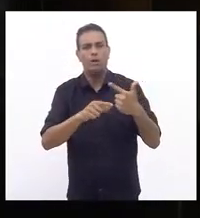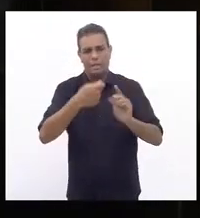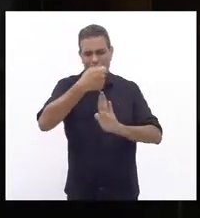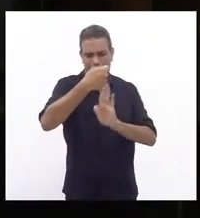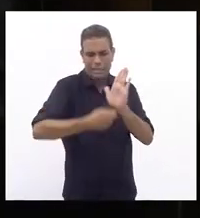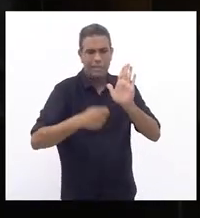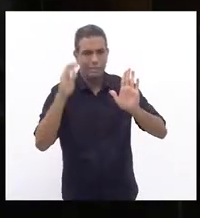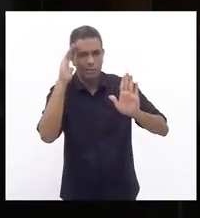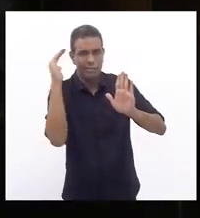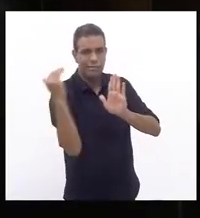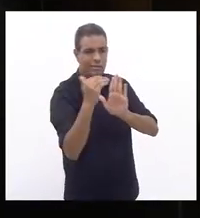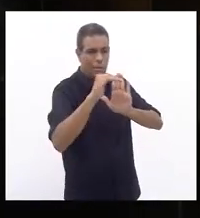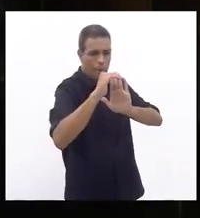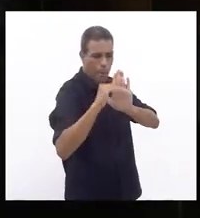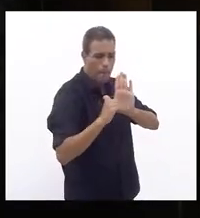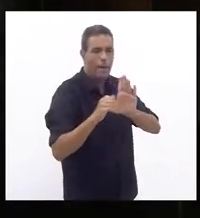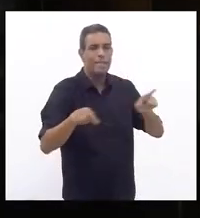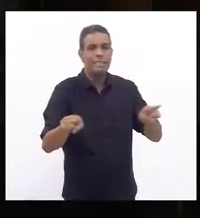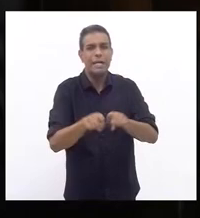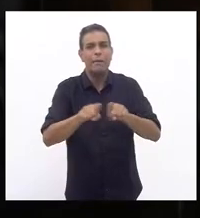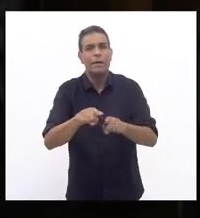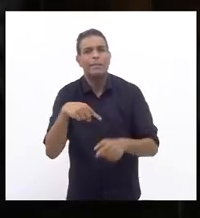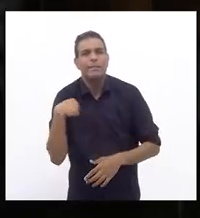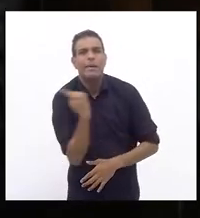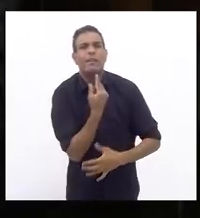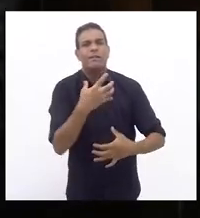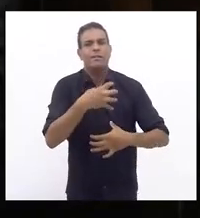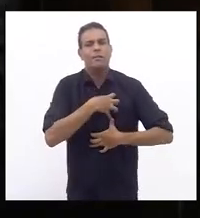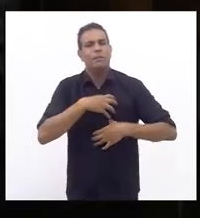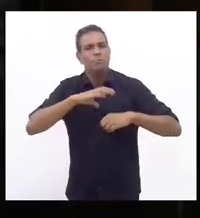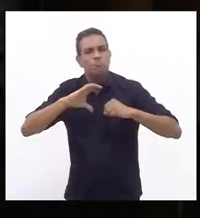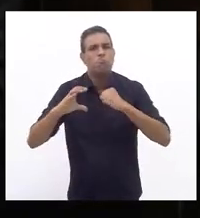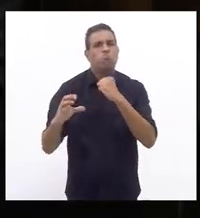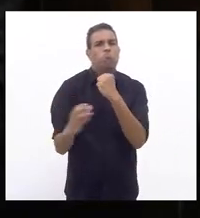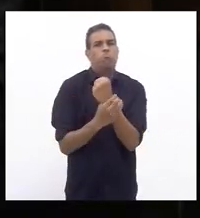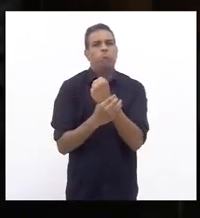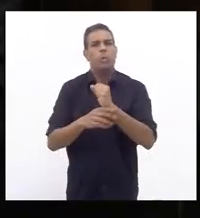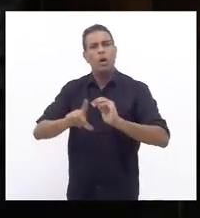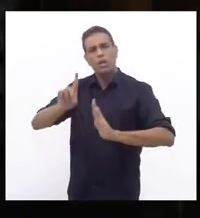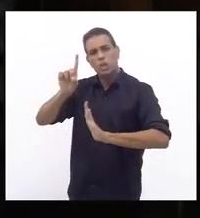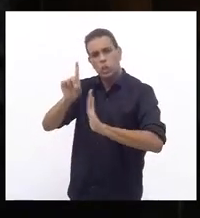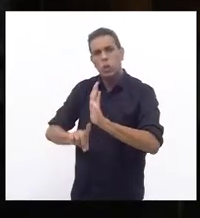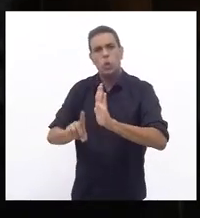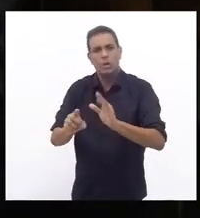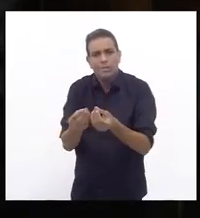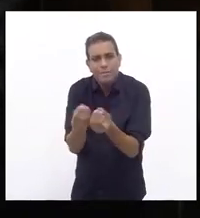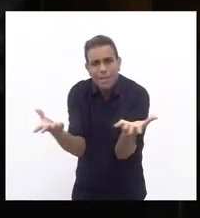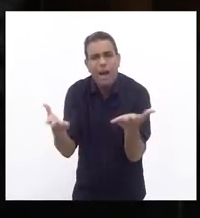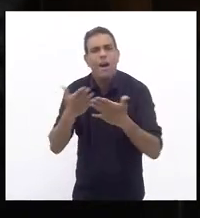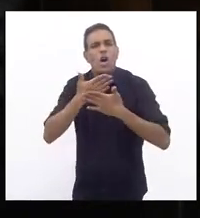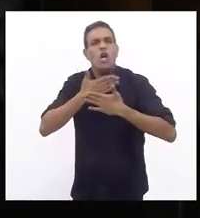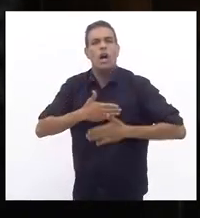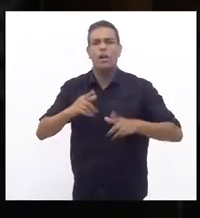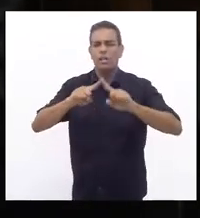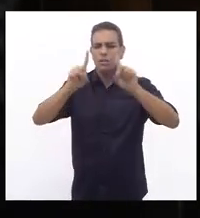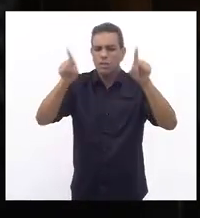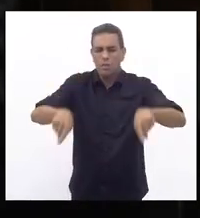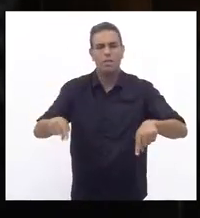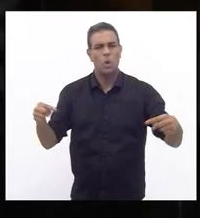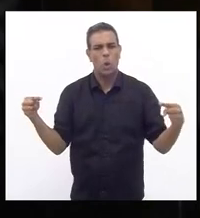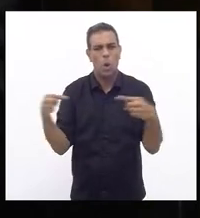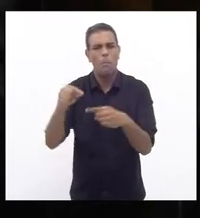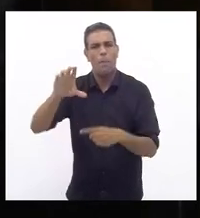de consenso, Márcio, um texto de consenso, mas para garantir o direito, a tranquilidade e o trabalho de